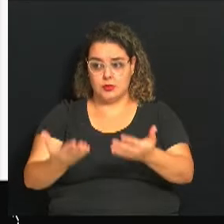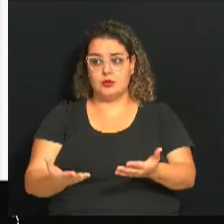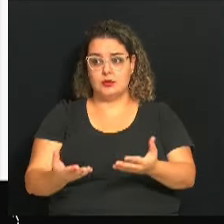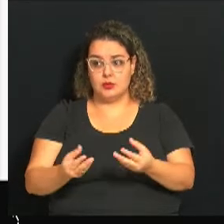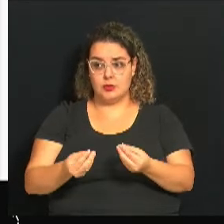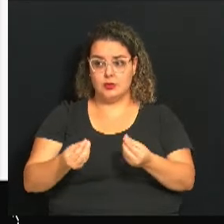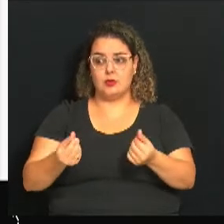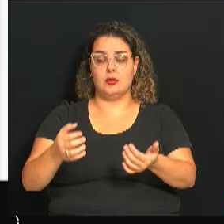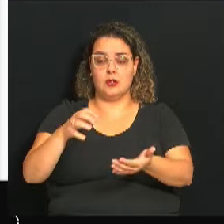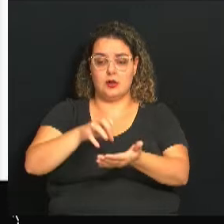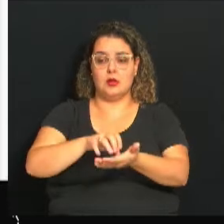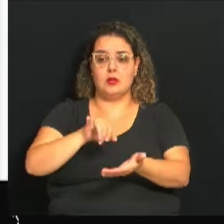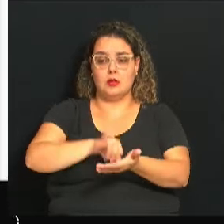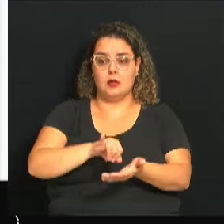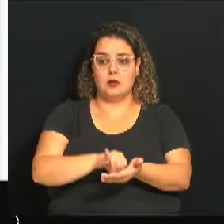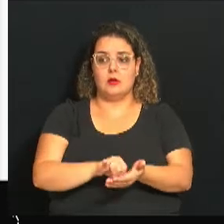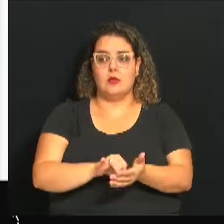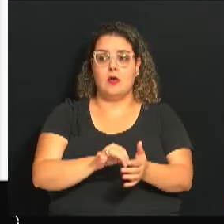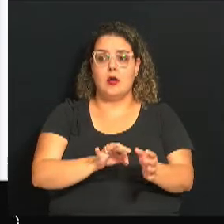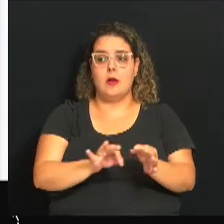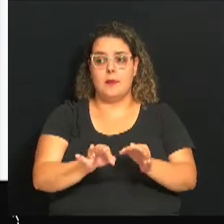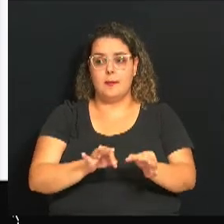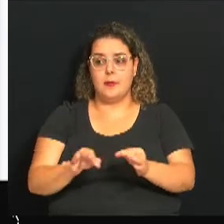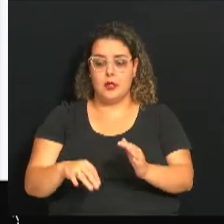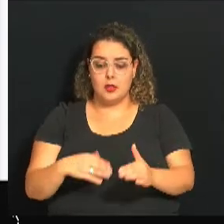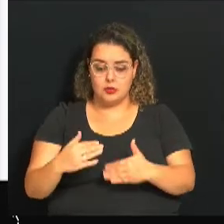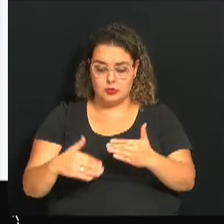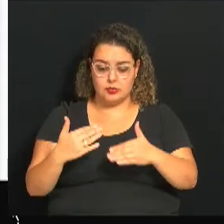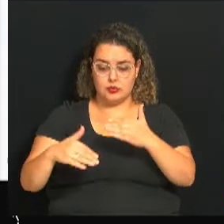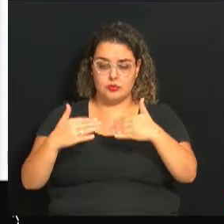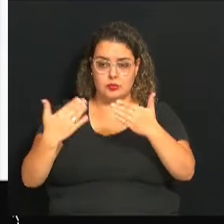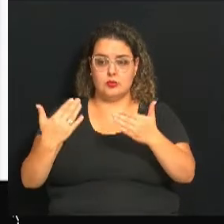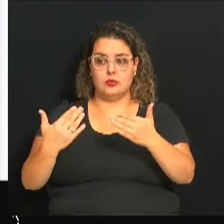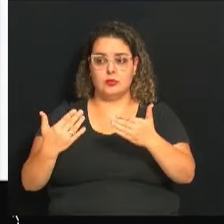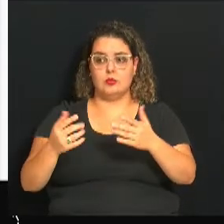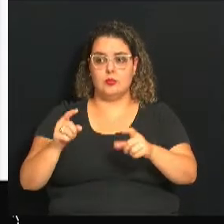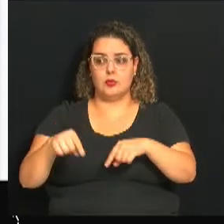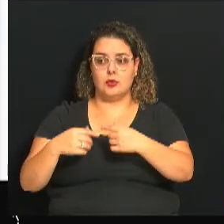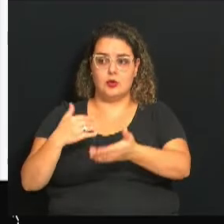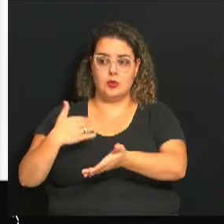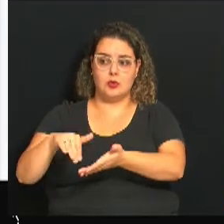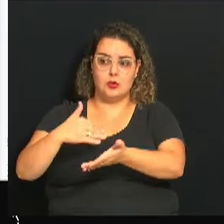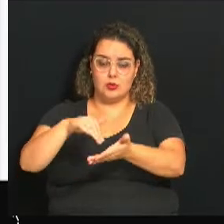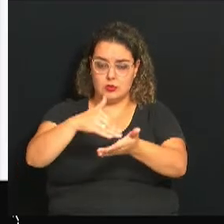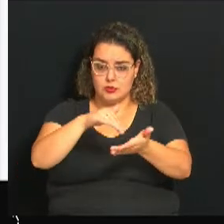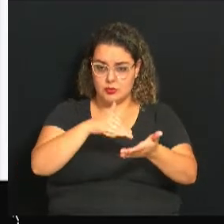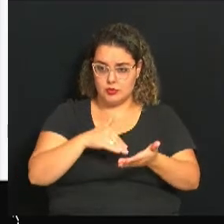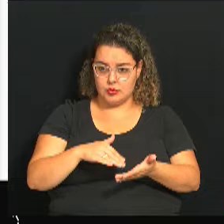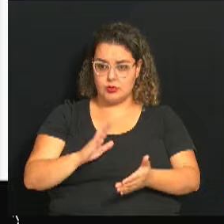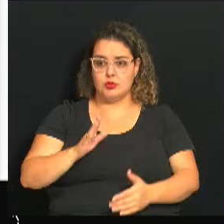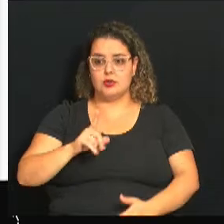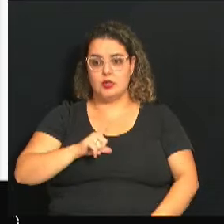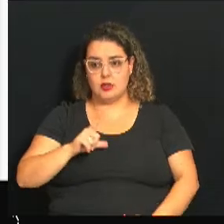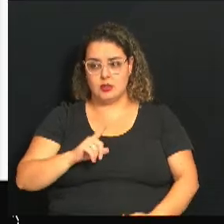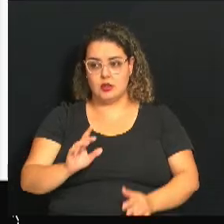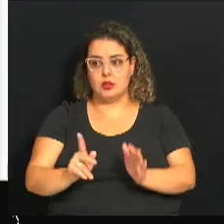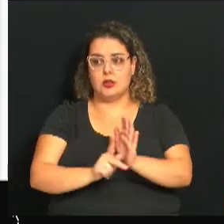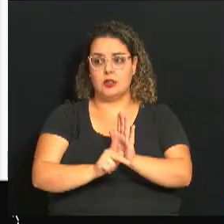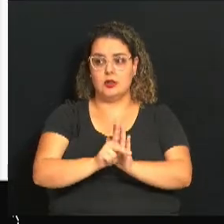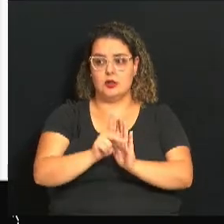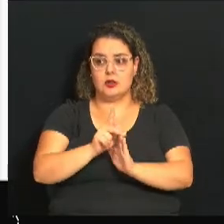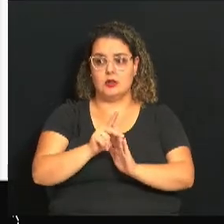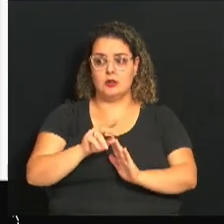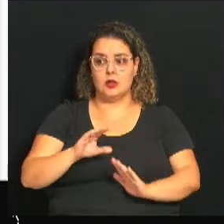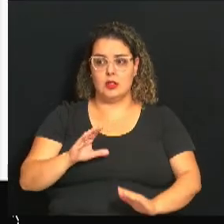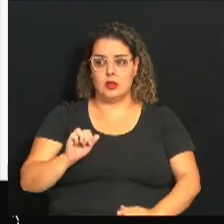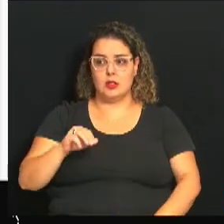centro, enquanto o plano está sendo desenvolvido com outras secretarias. A gente já tem o projeto da requalificação da Campos Sales,